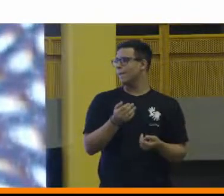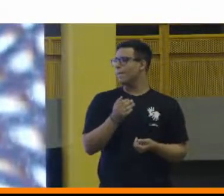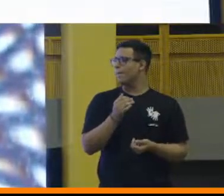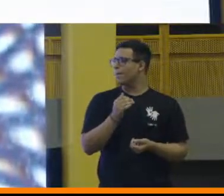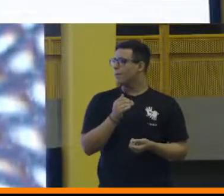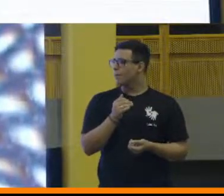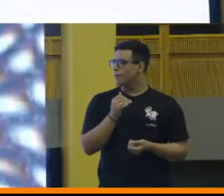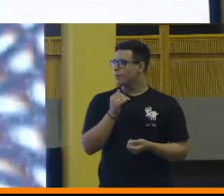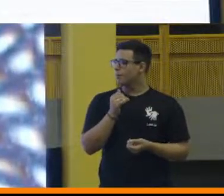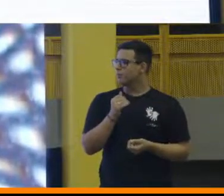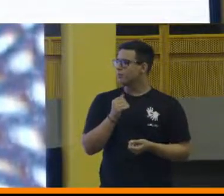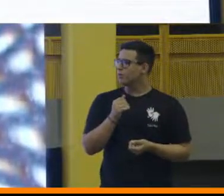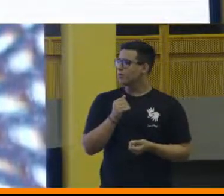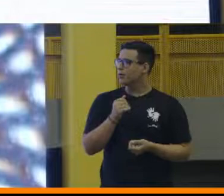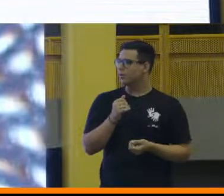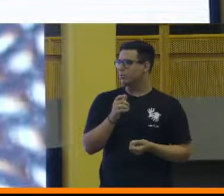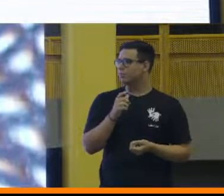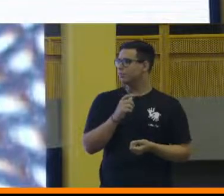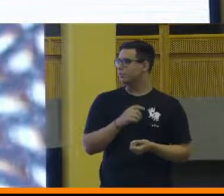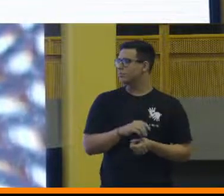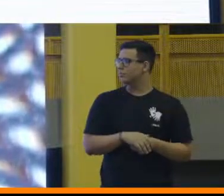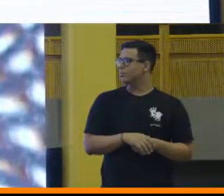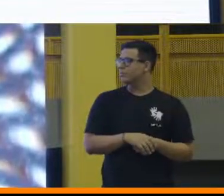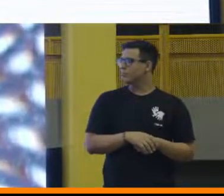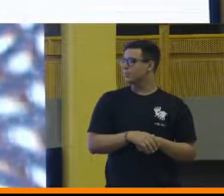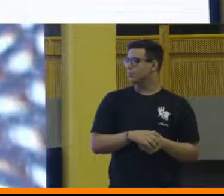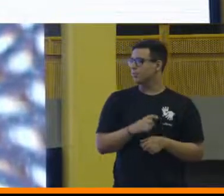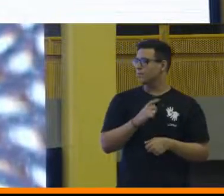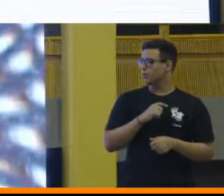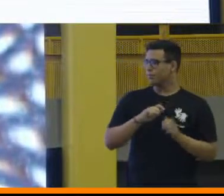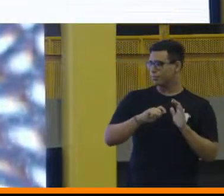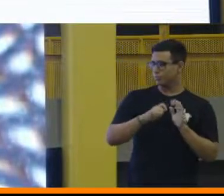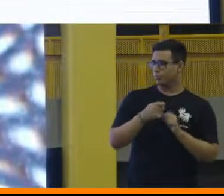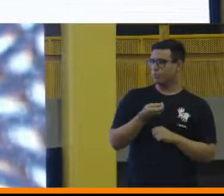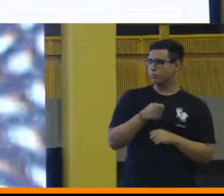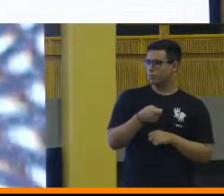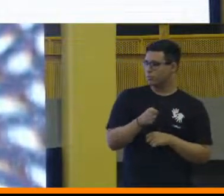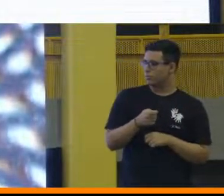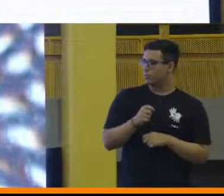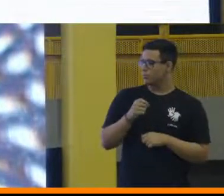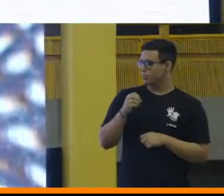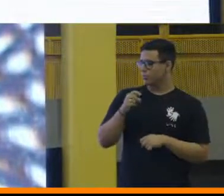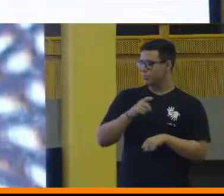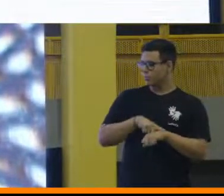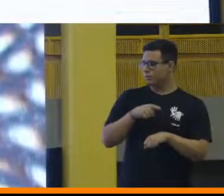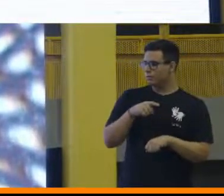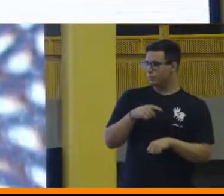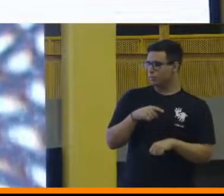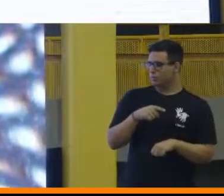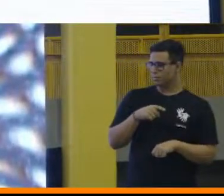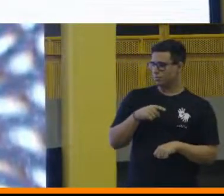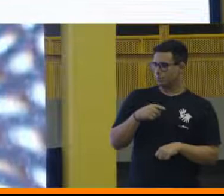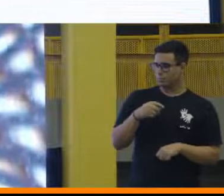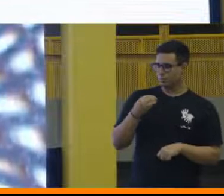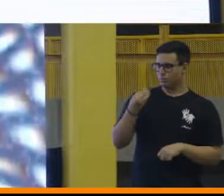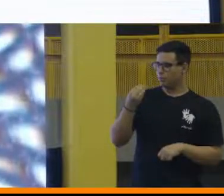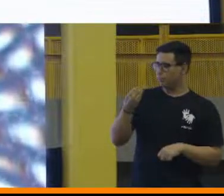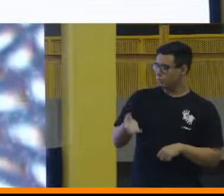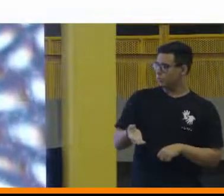cair. Tem uma chave, pronto. Quando você deixar o passador aqui,